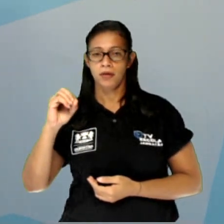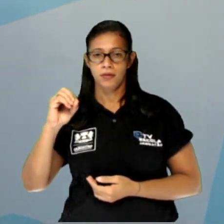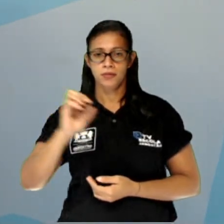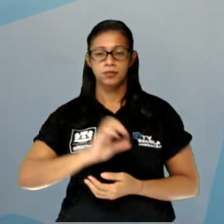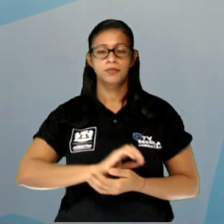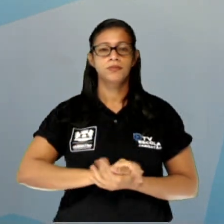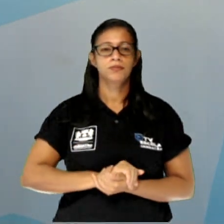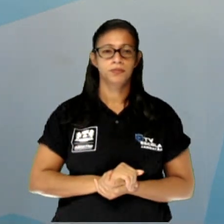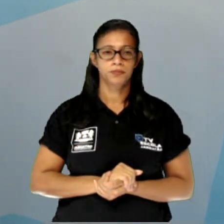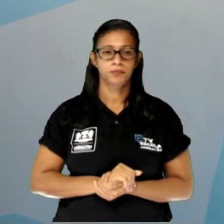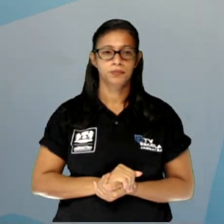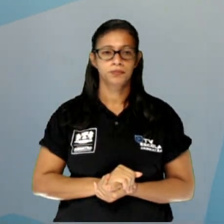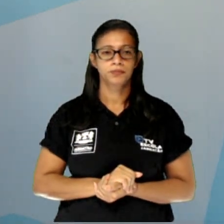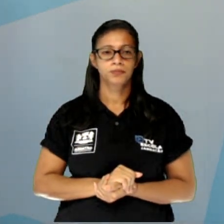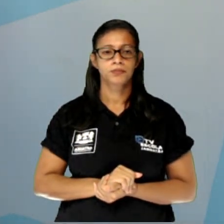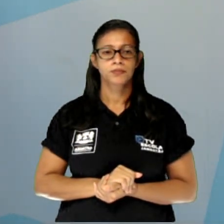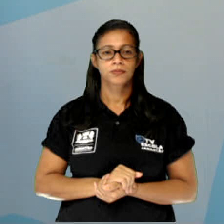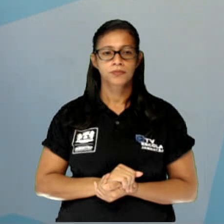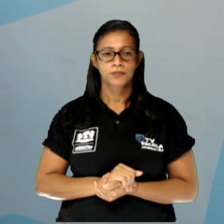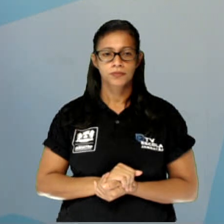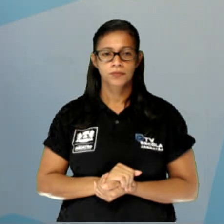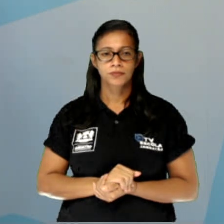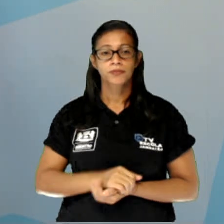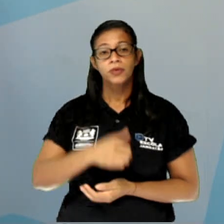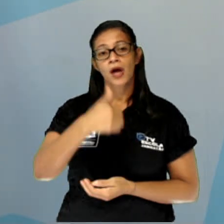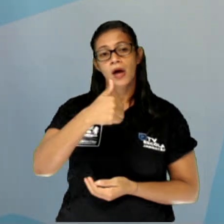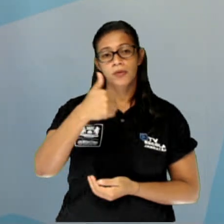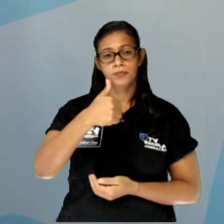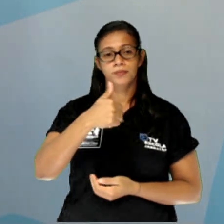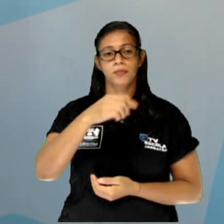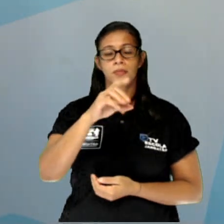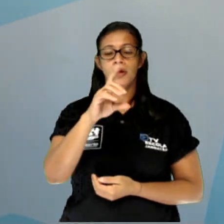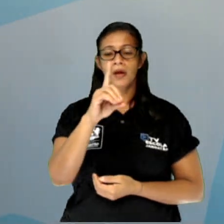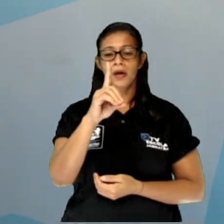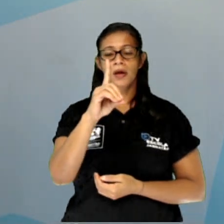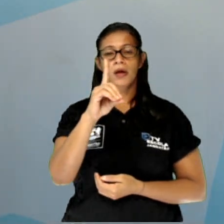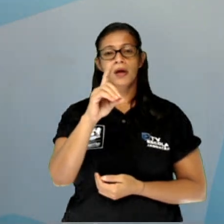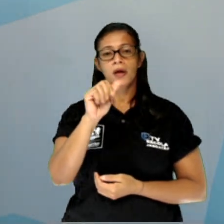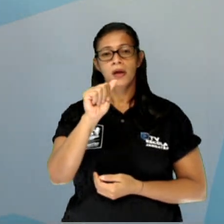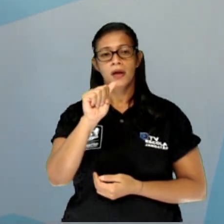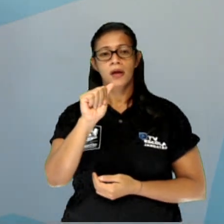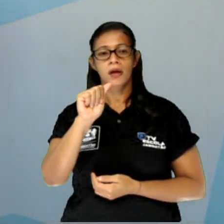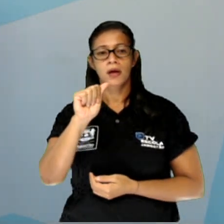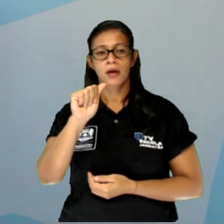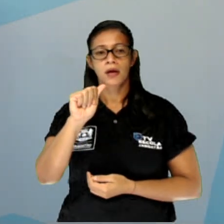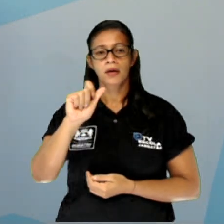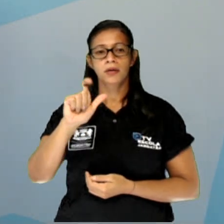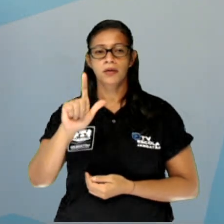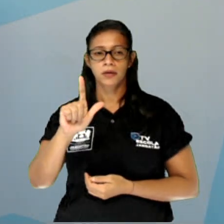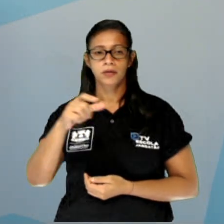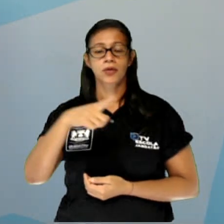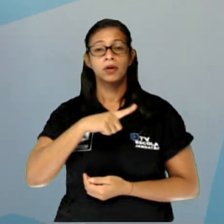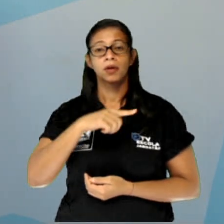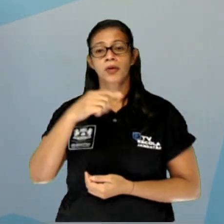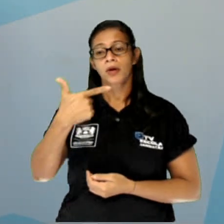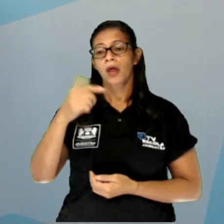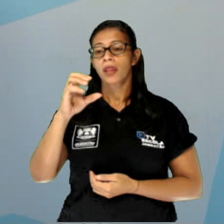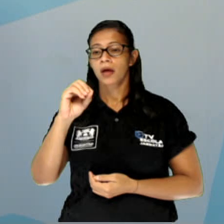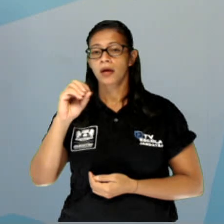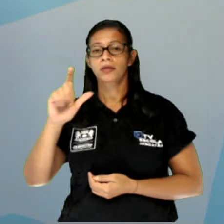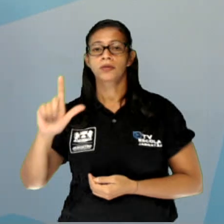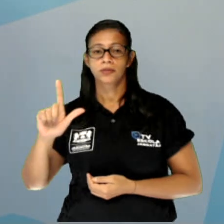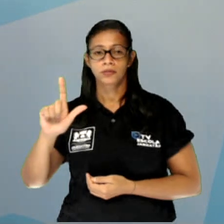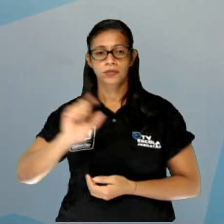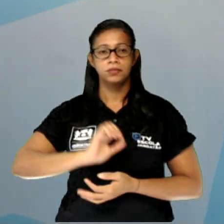decalitros. Em 1 decalitro, nós temos 10 litros. Em 1 litro, nós temos 10